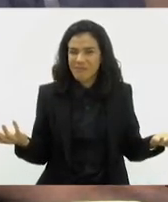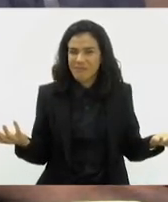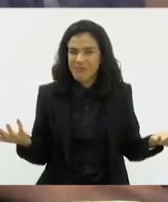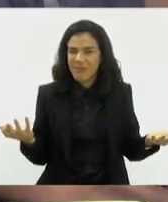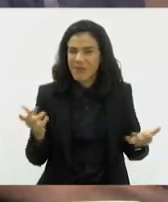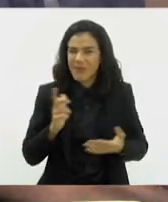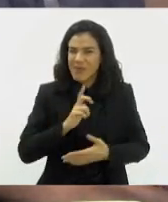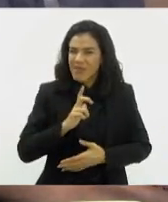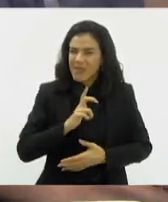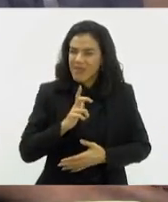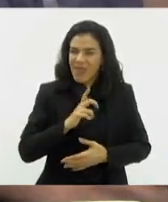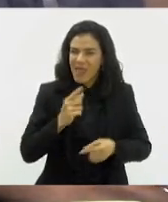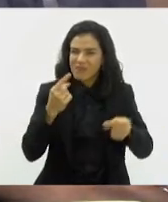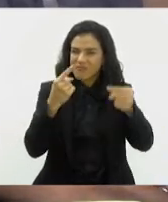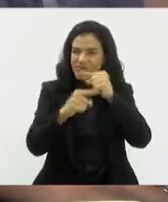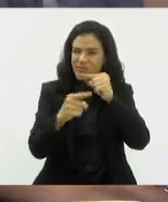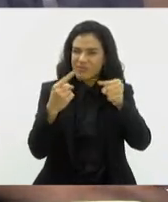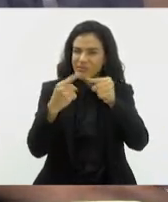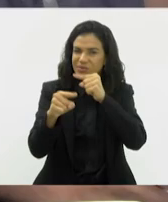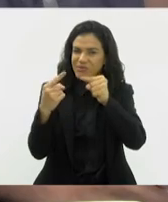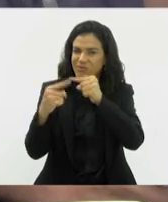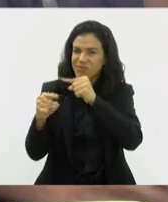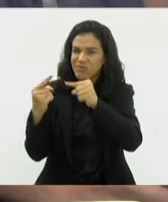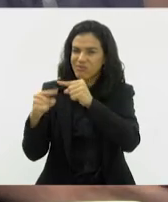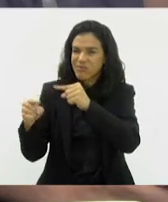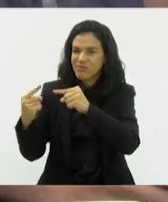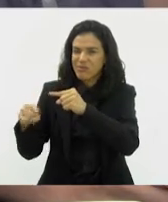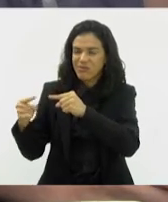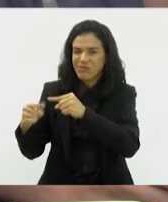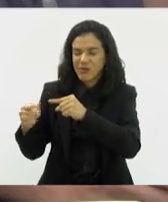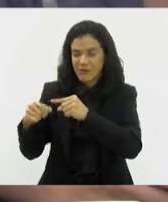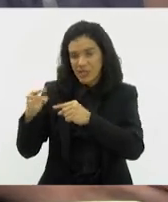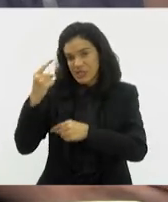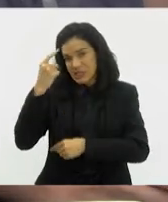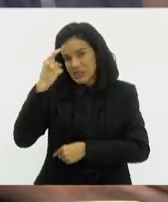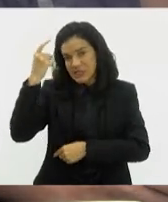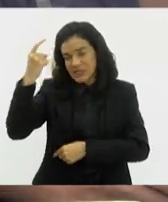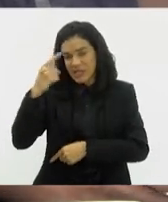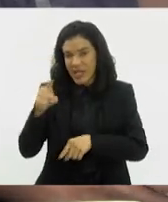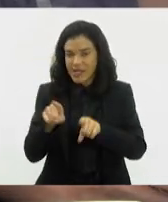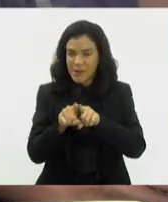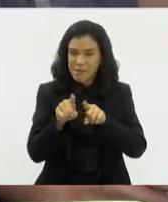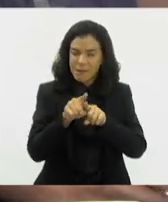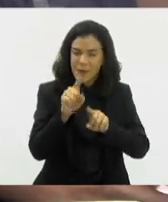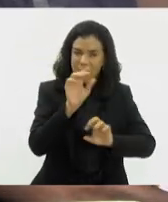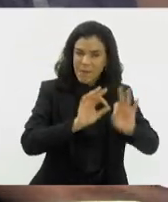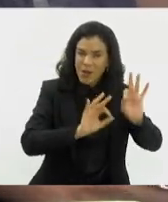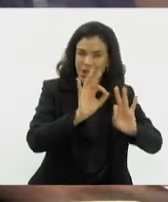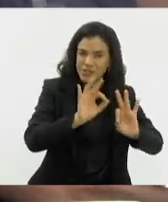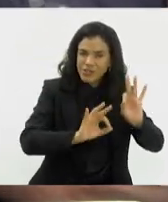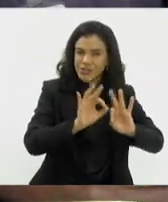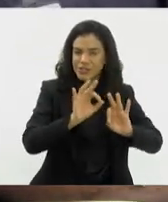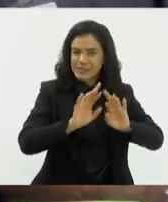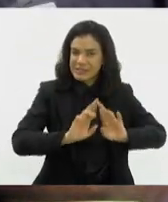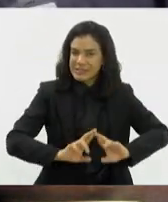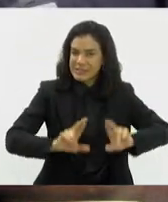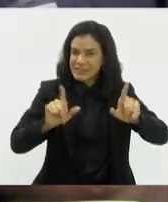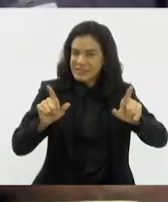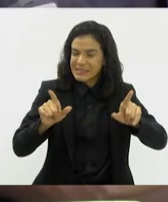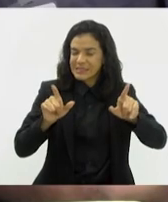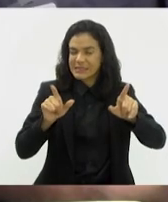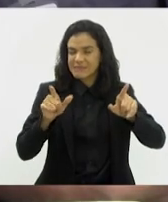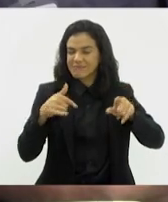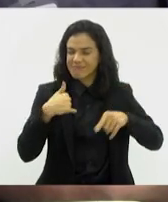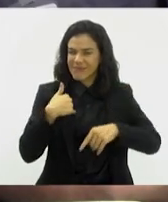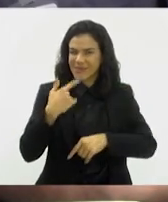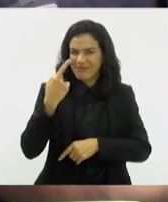uma confluência de várias ideias e projetos diferentes, de tal